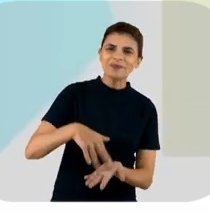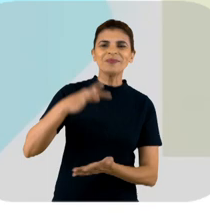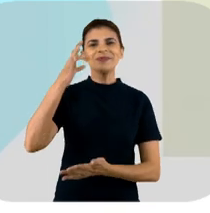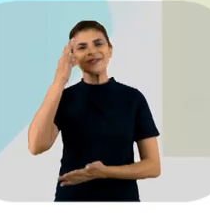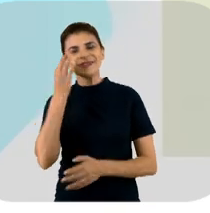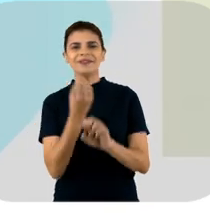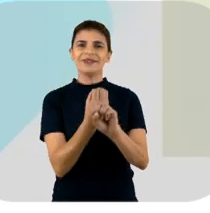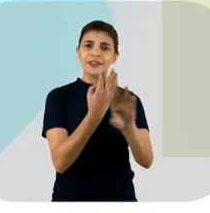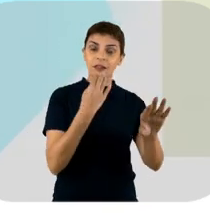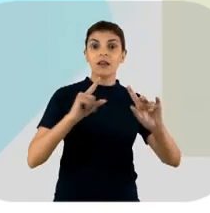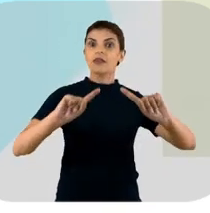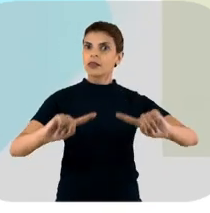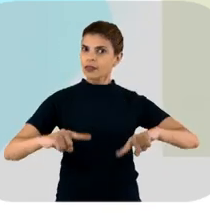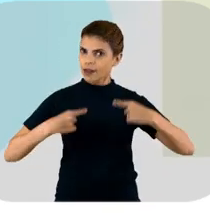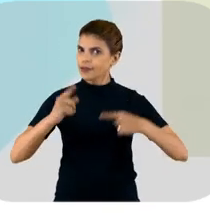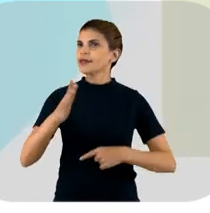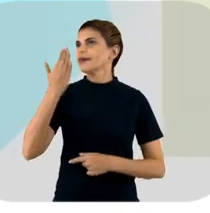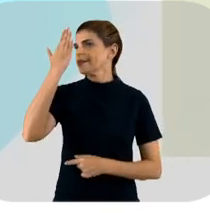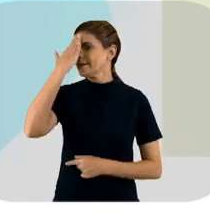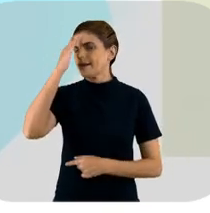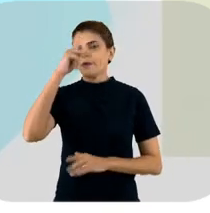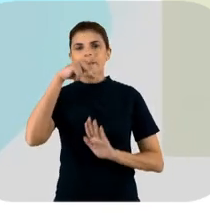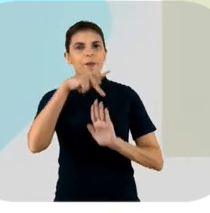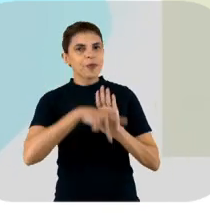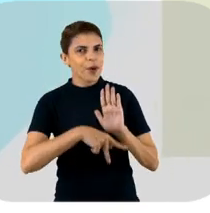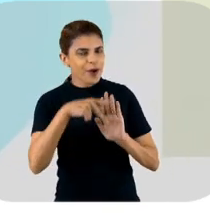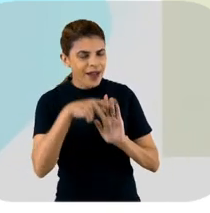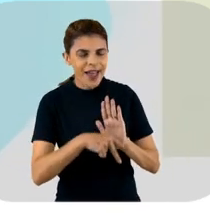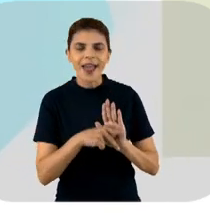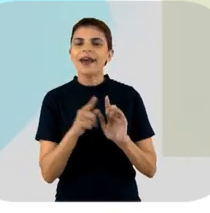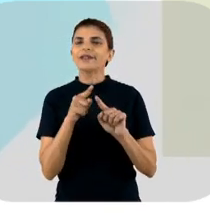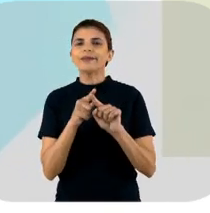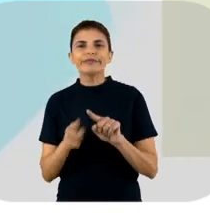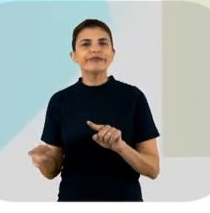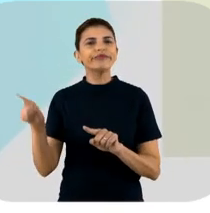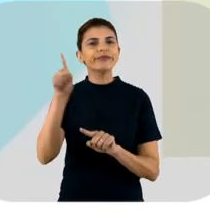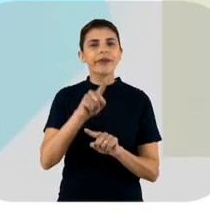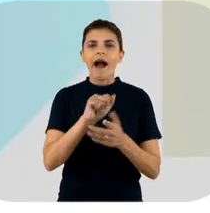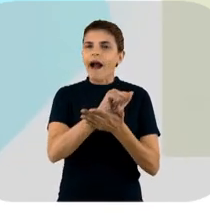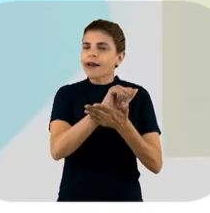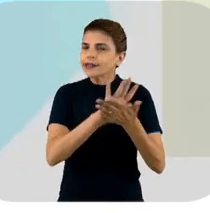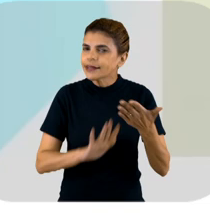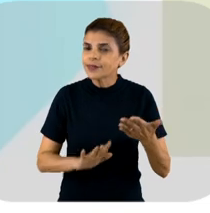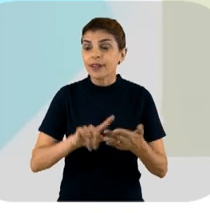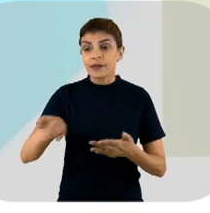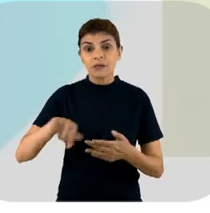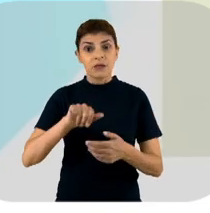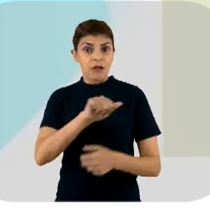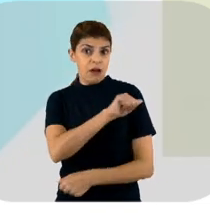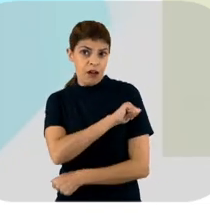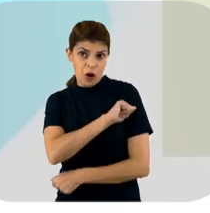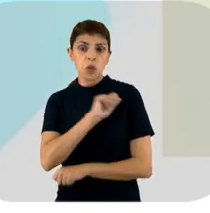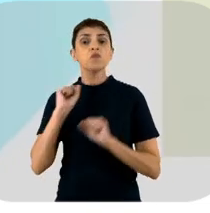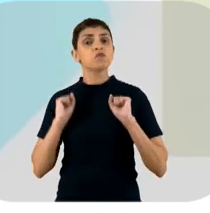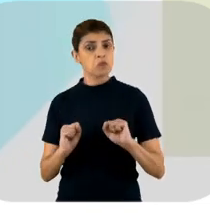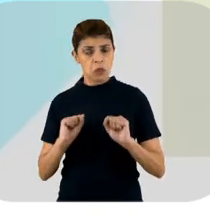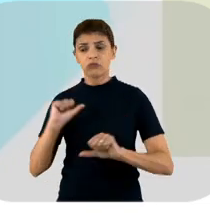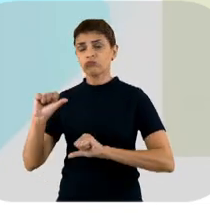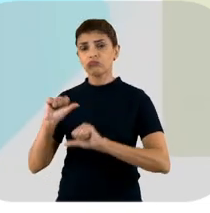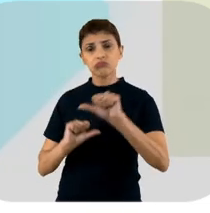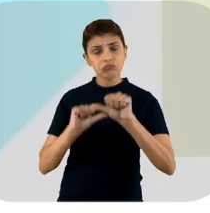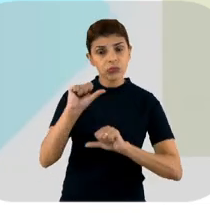com desafios, vocês já sabem, aí são projetos, rotação, criar atividades que os alunos vão